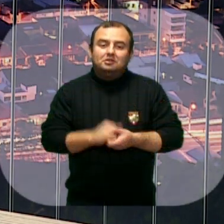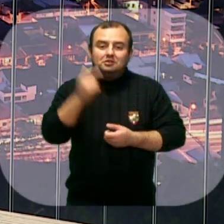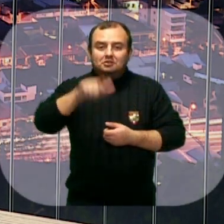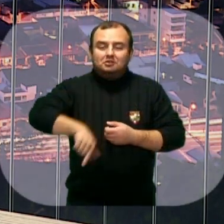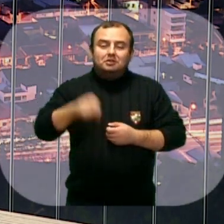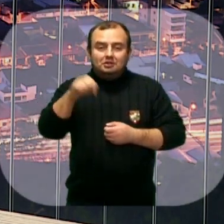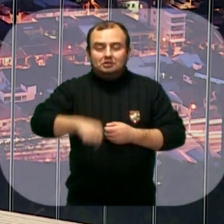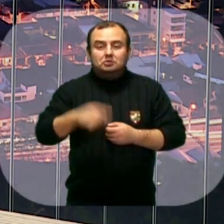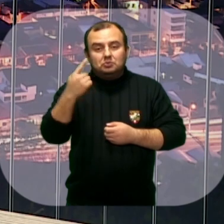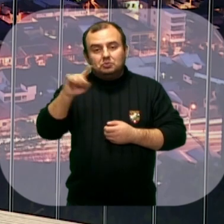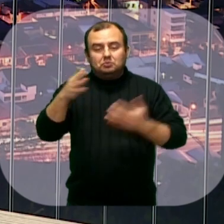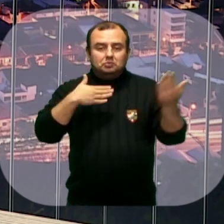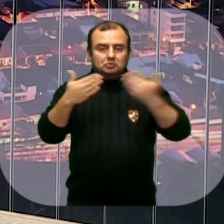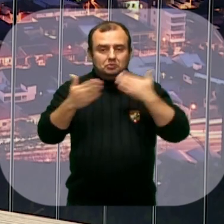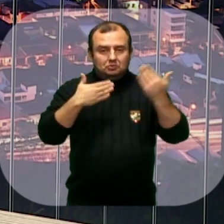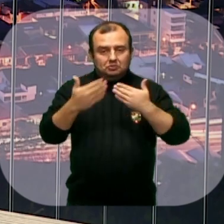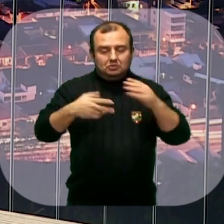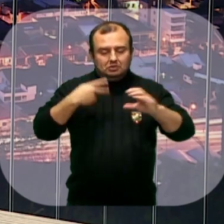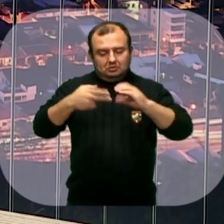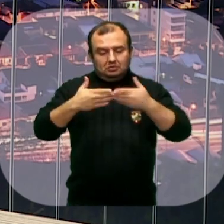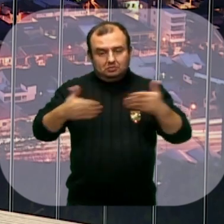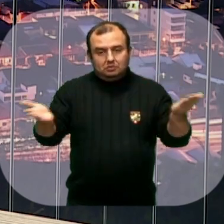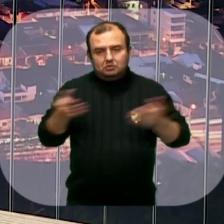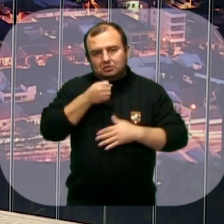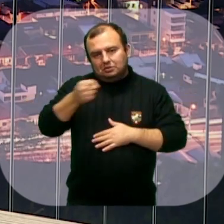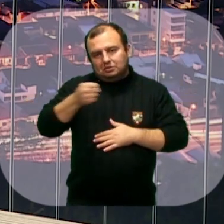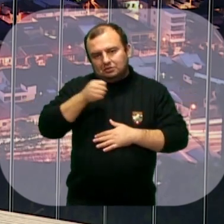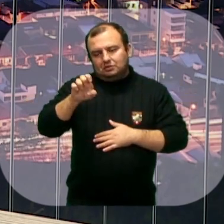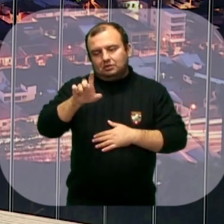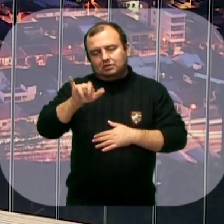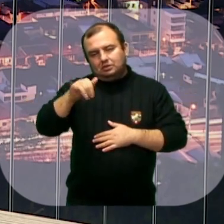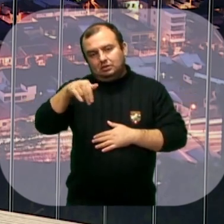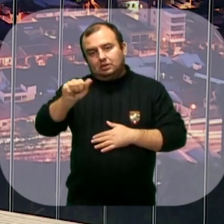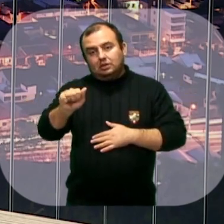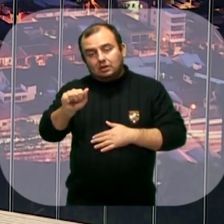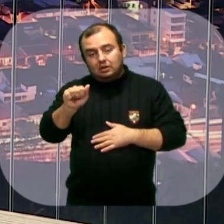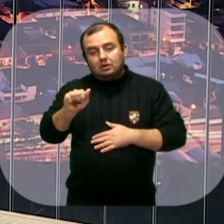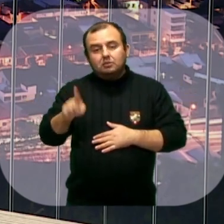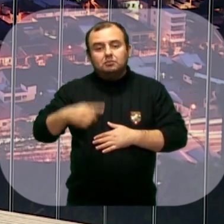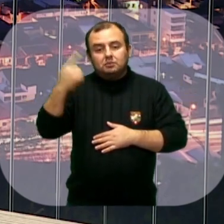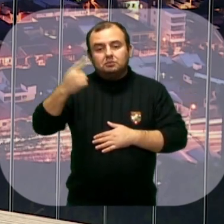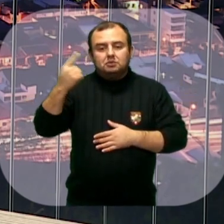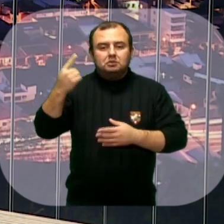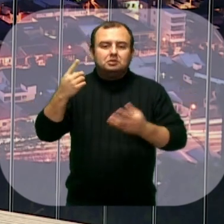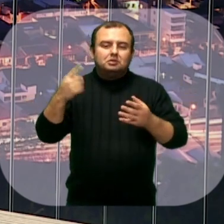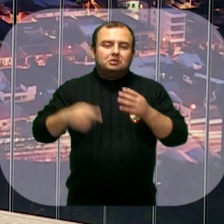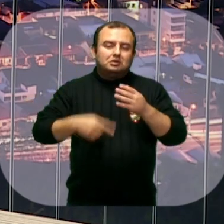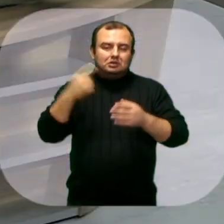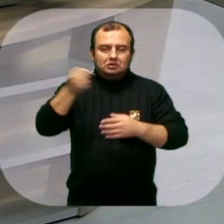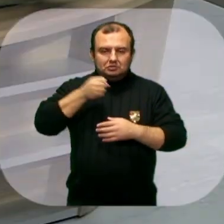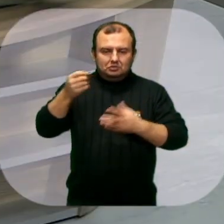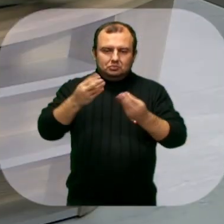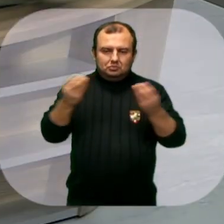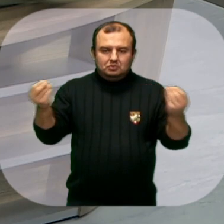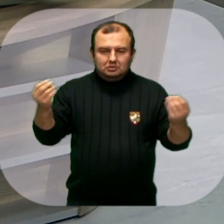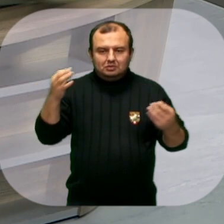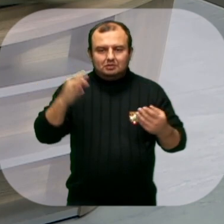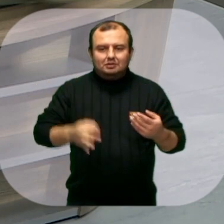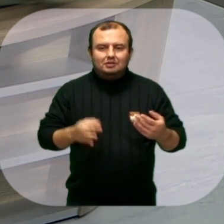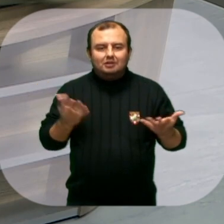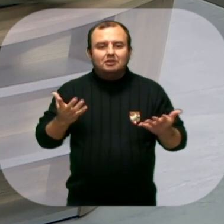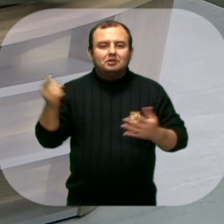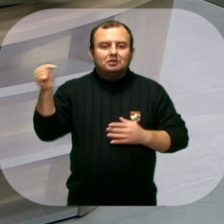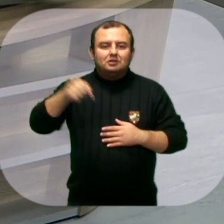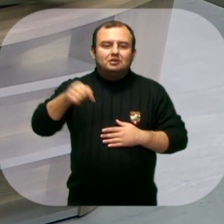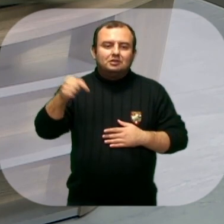Voltamos aqui no último bloco do Câmara Aberta, que hoje entrevista a Eliana Camargo. Primeira de muitas, né, Eliana? Agora eu quero